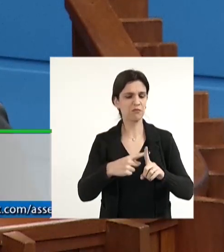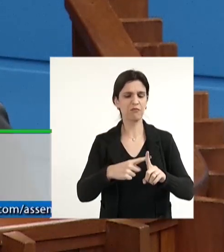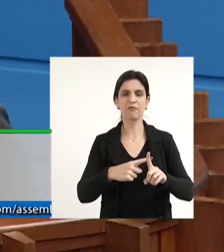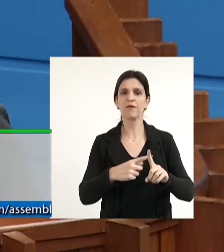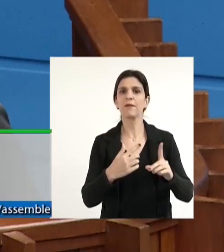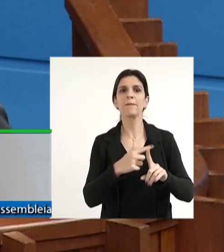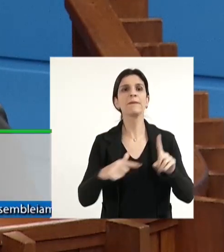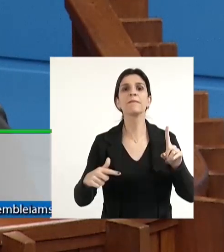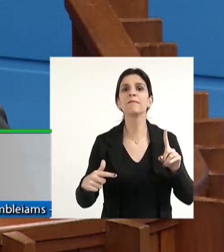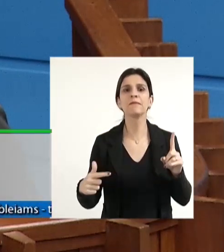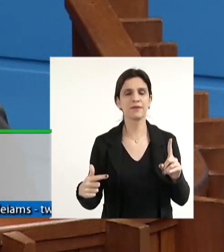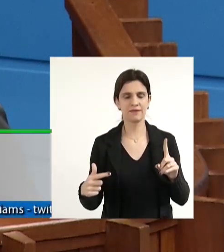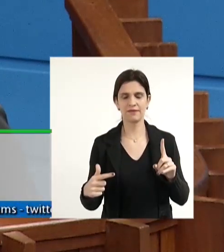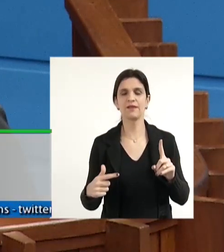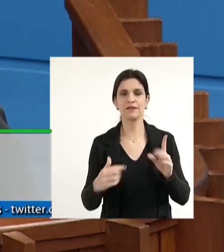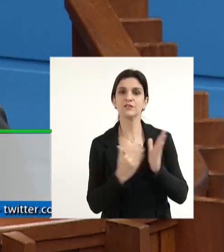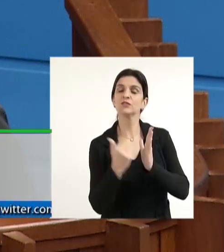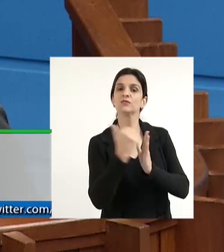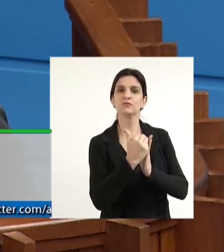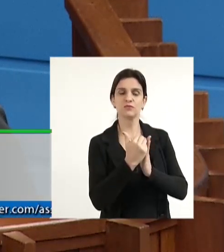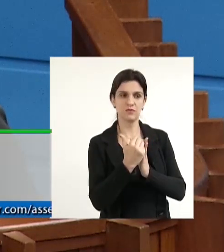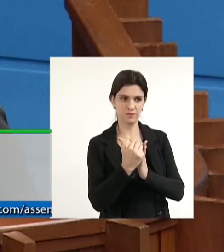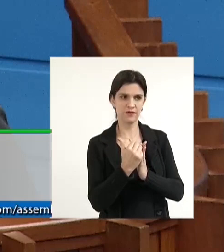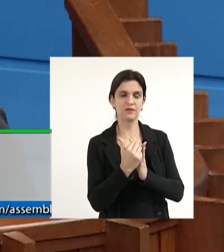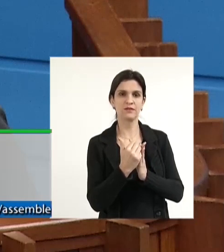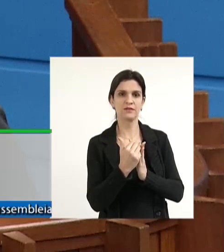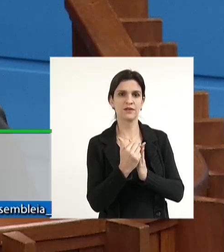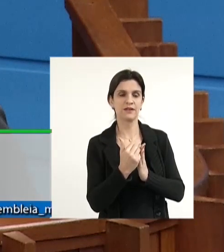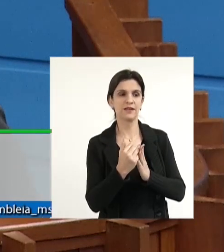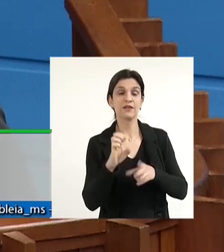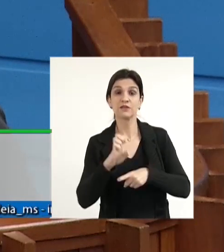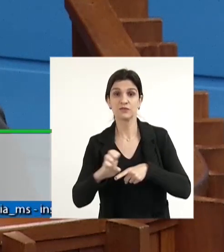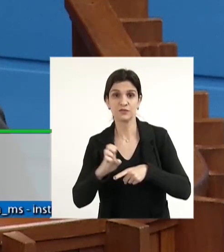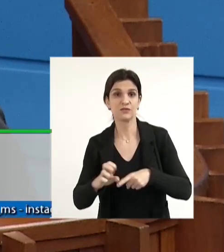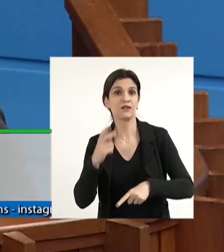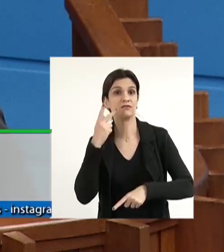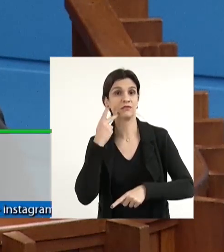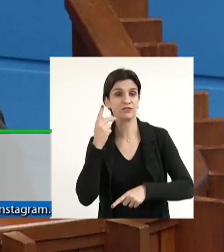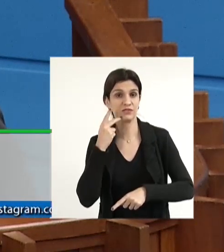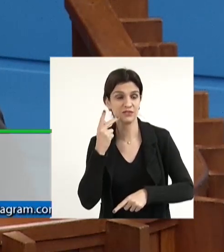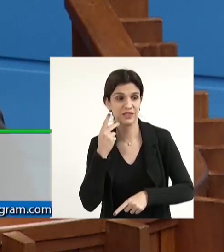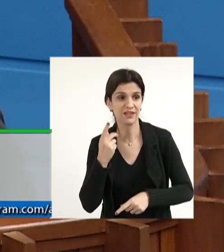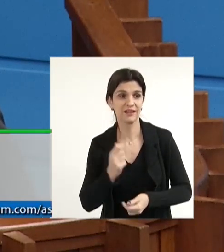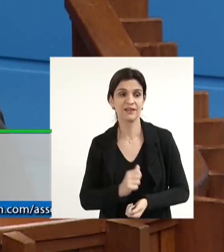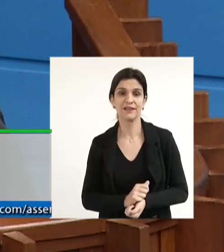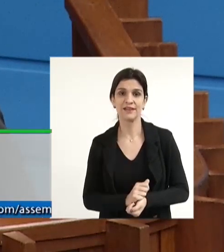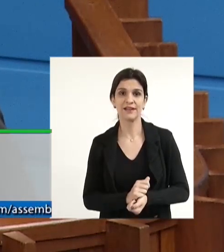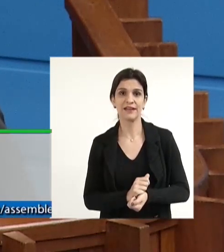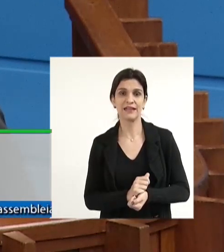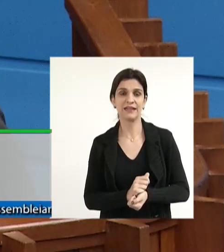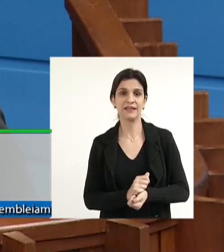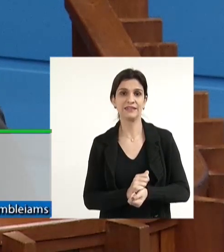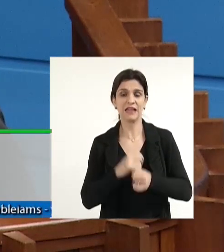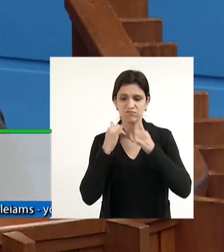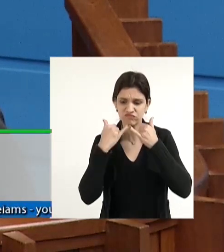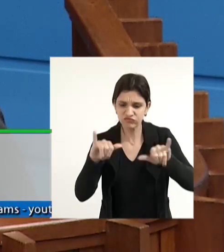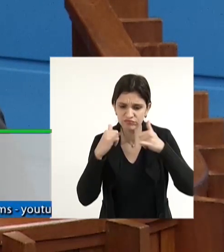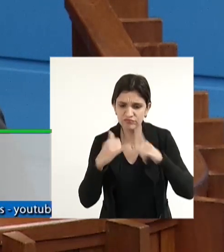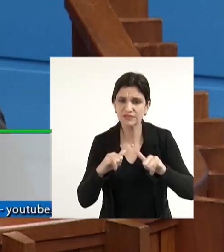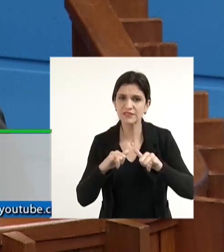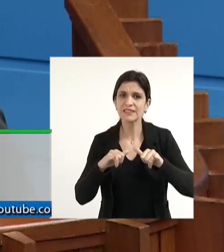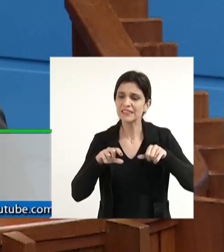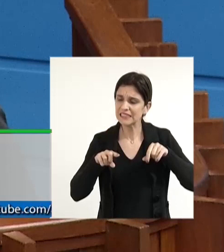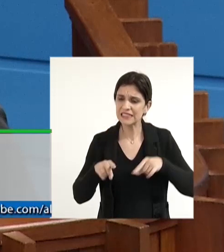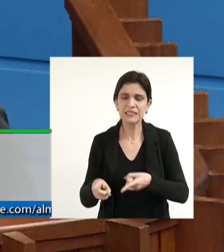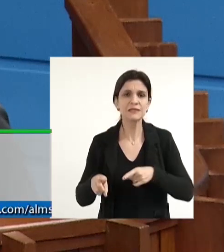do Ceará, que teve um aumento significativo, esperneou, e a ANEEL acabou diminuindo esses